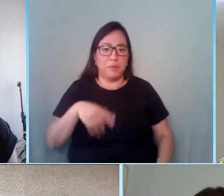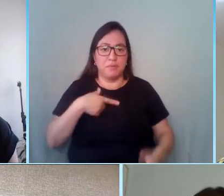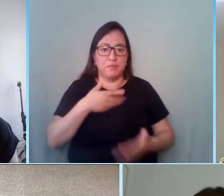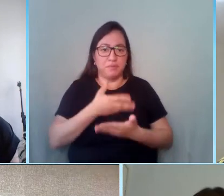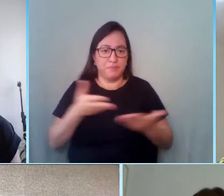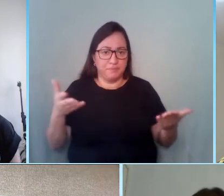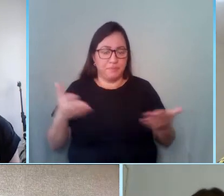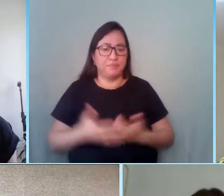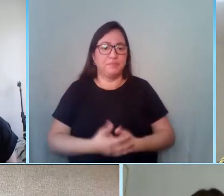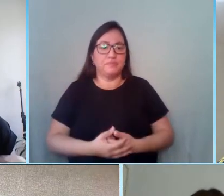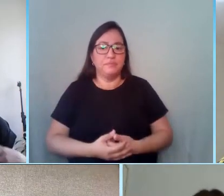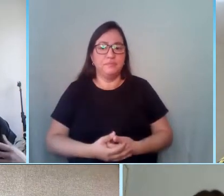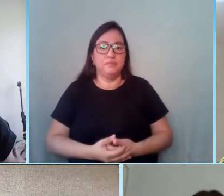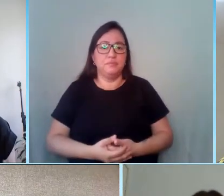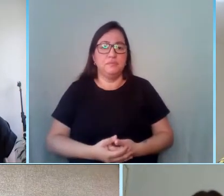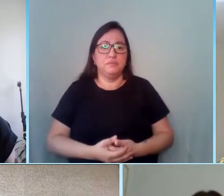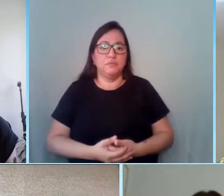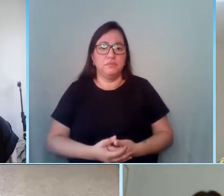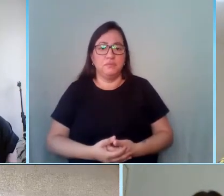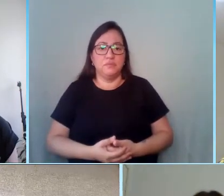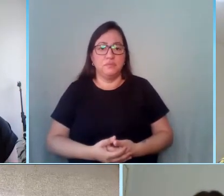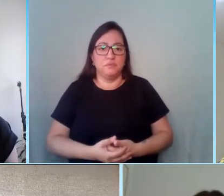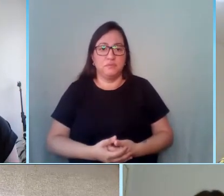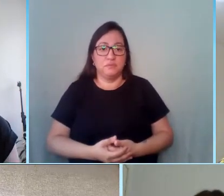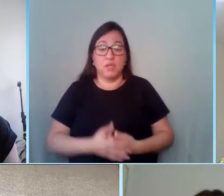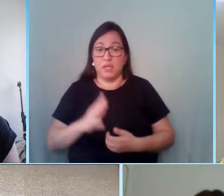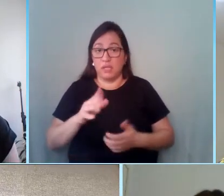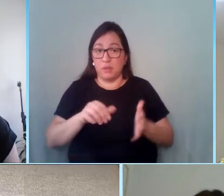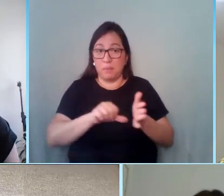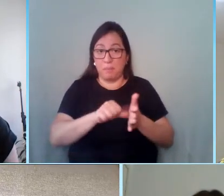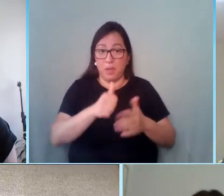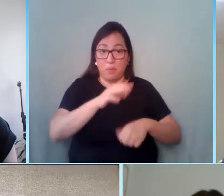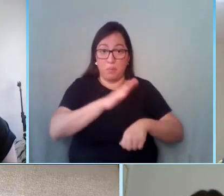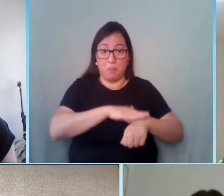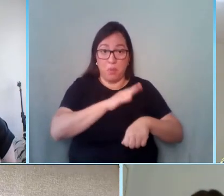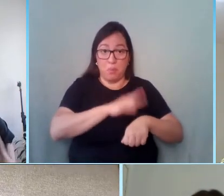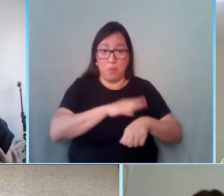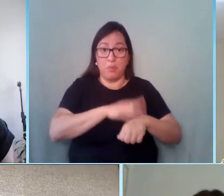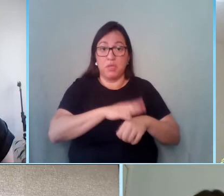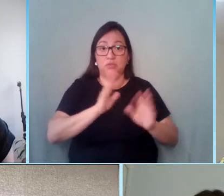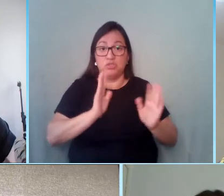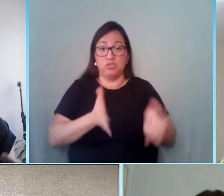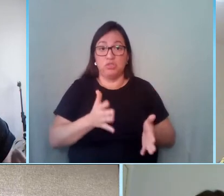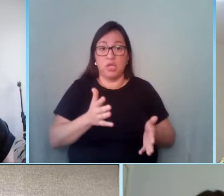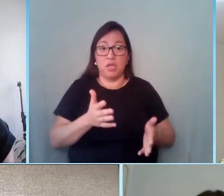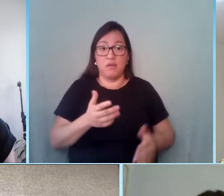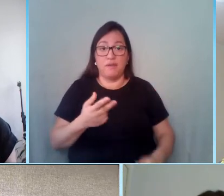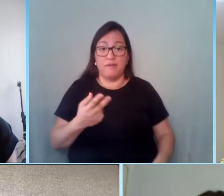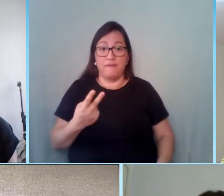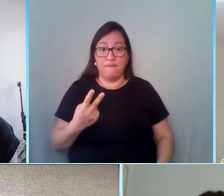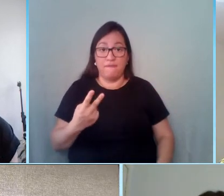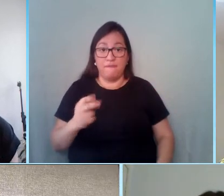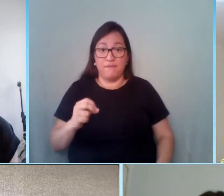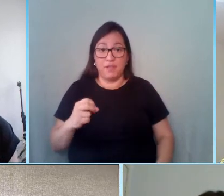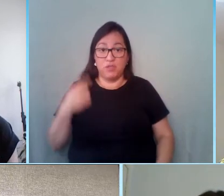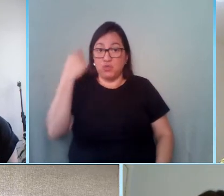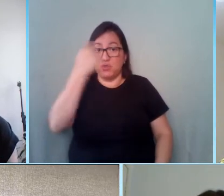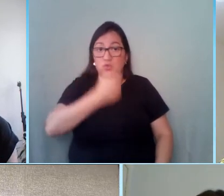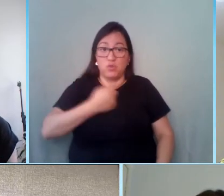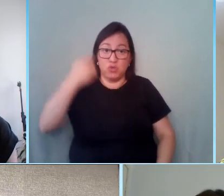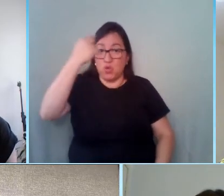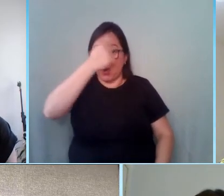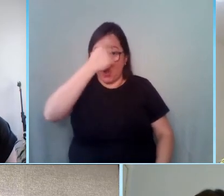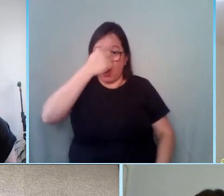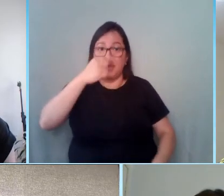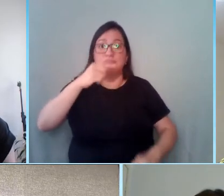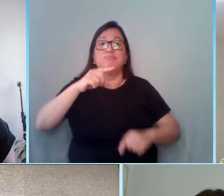com vocês. Então, desde o primeiro momento, já foram produzidas quase 20 horas de conteúdo, do